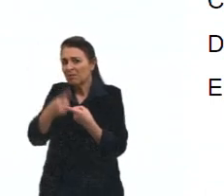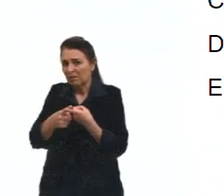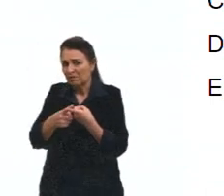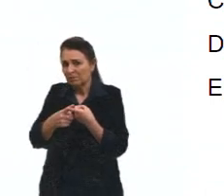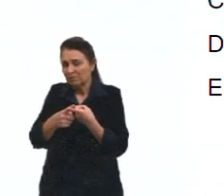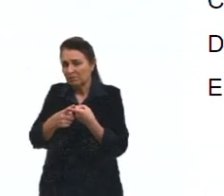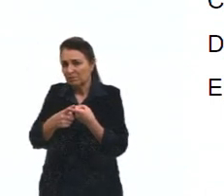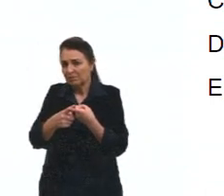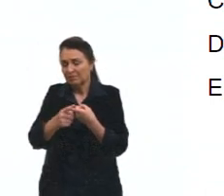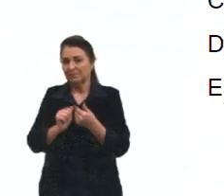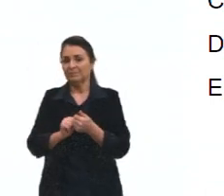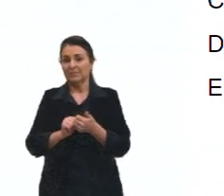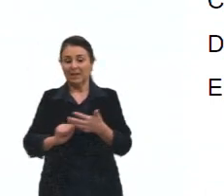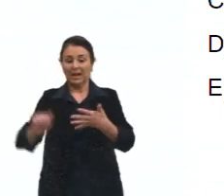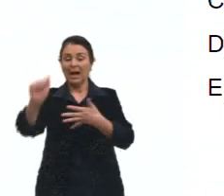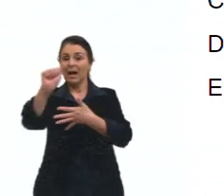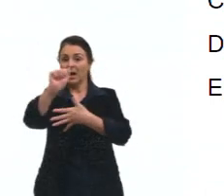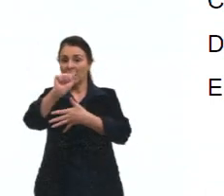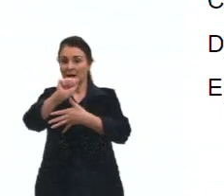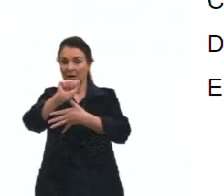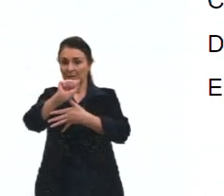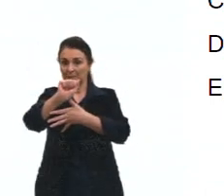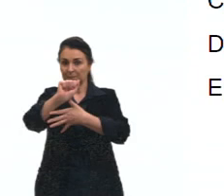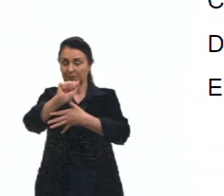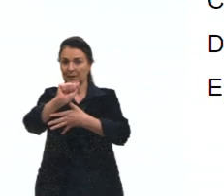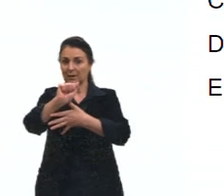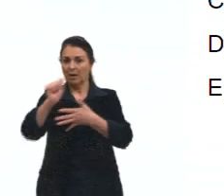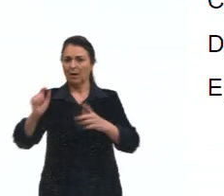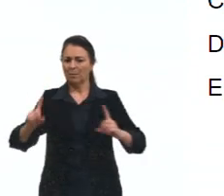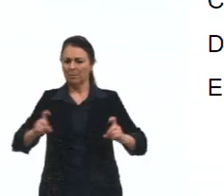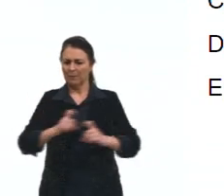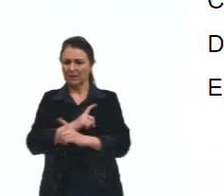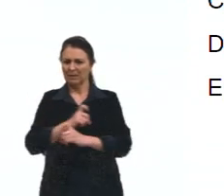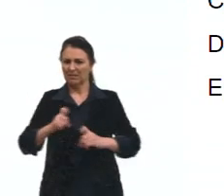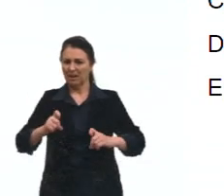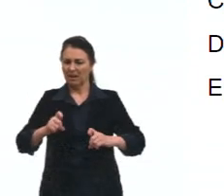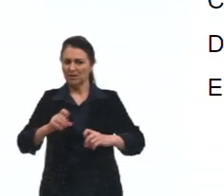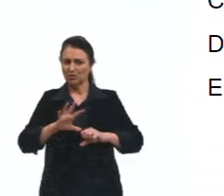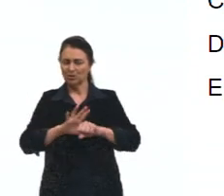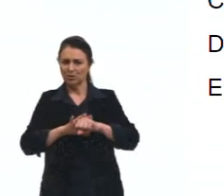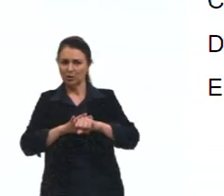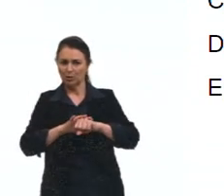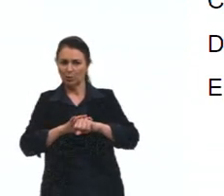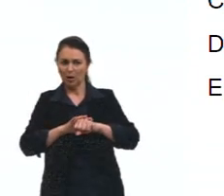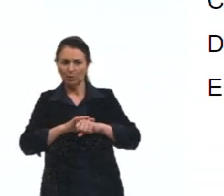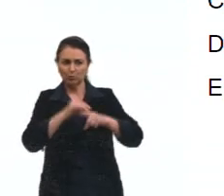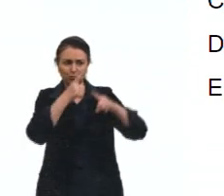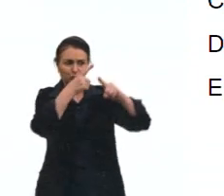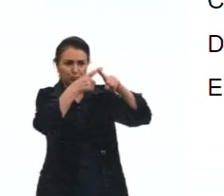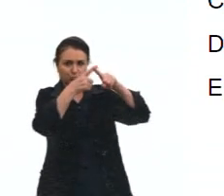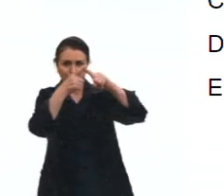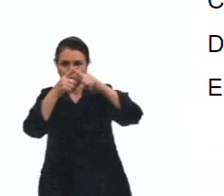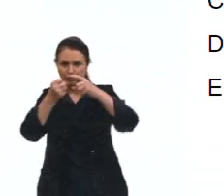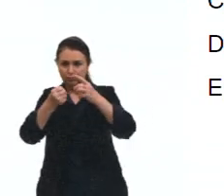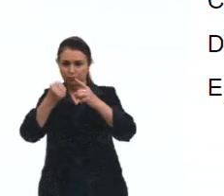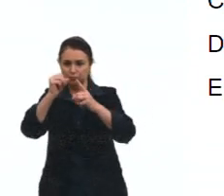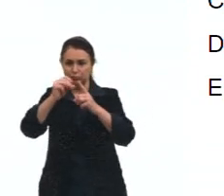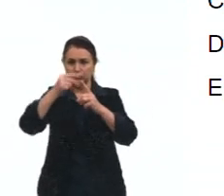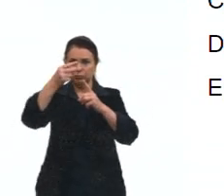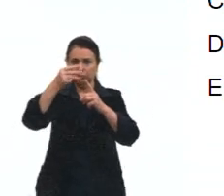laços a letra a bactérias patogênicas se multiplicam de maneira